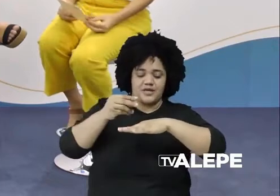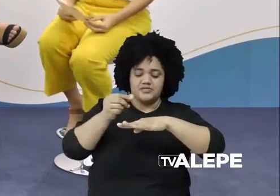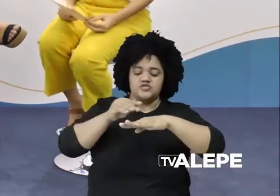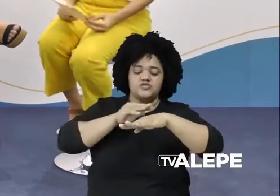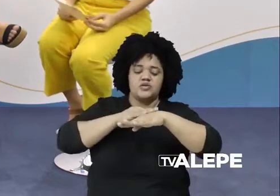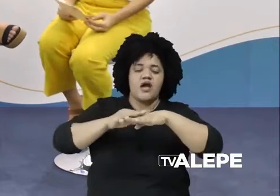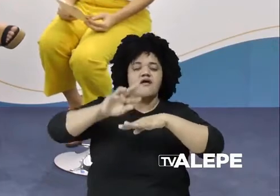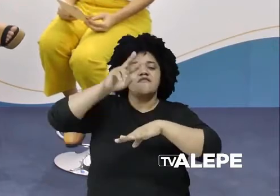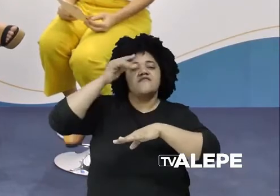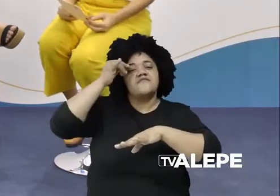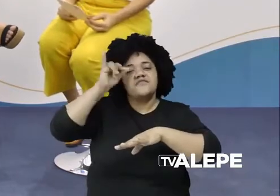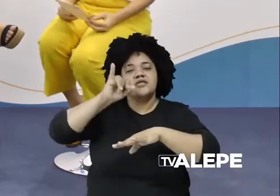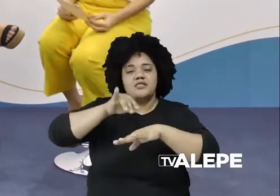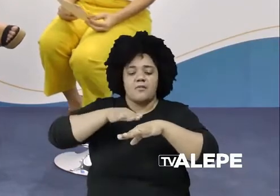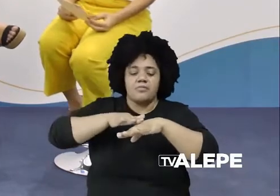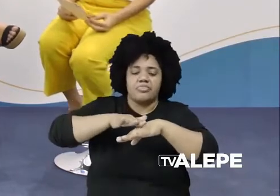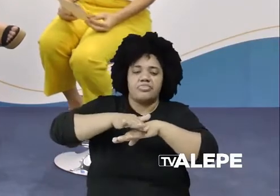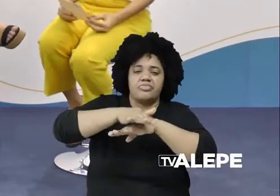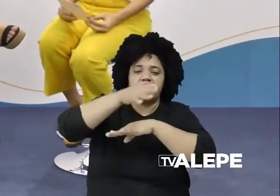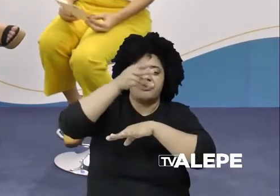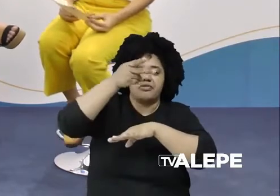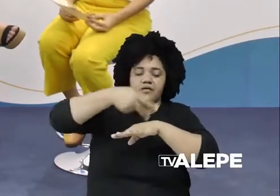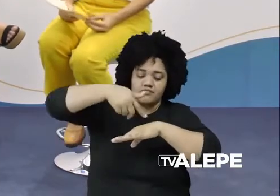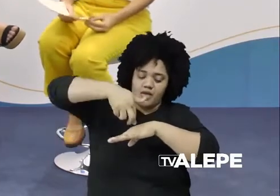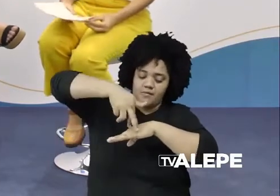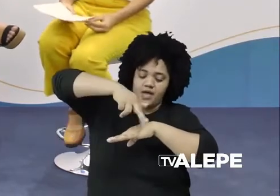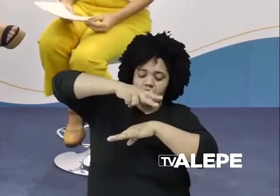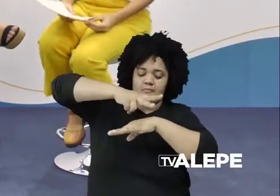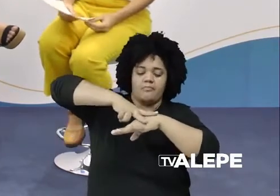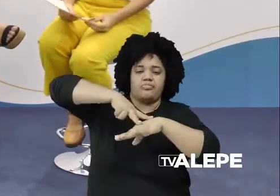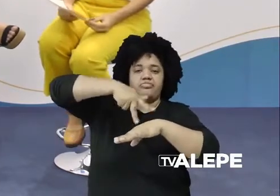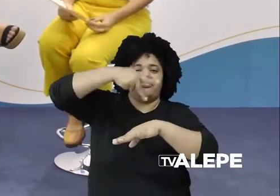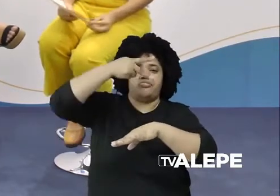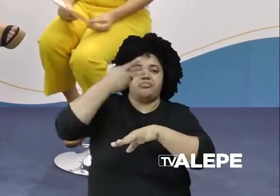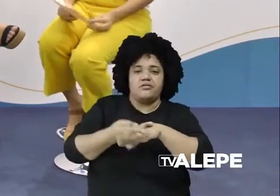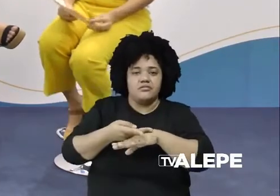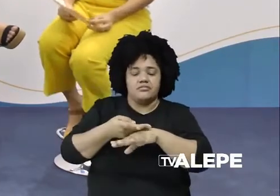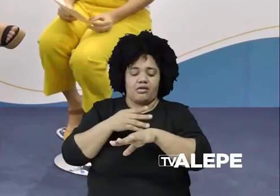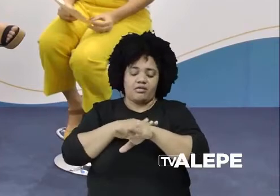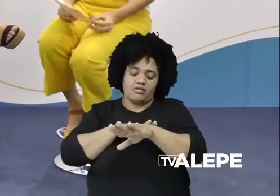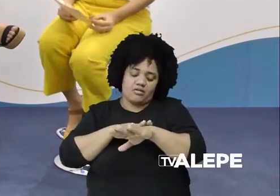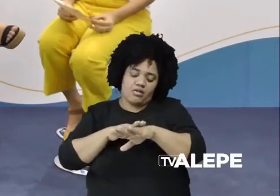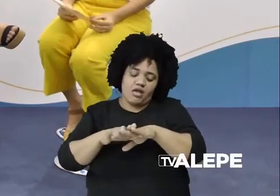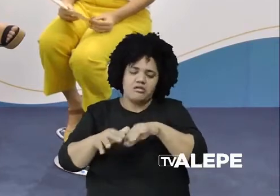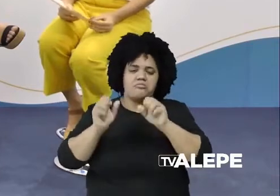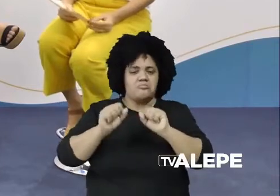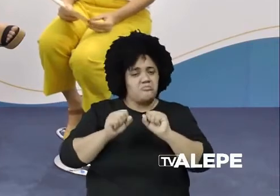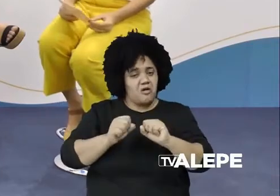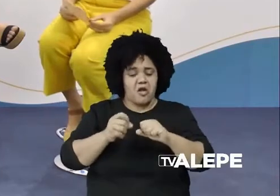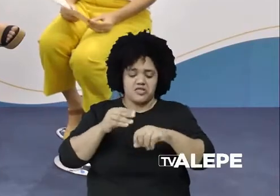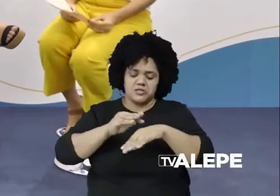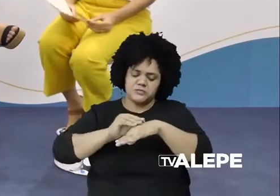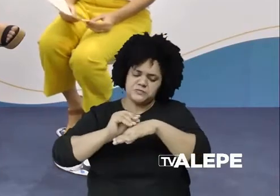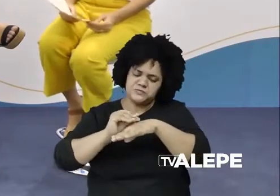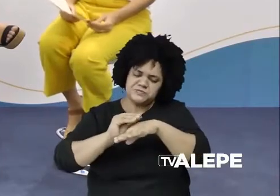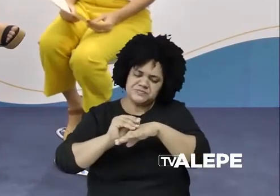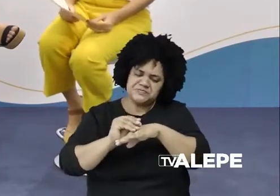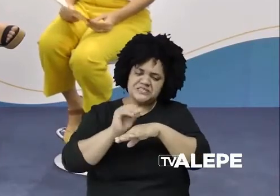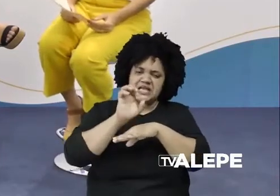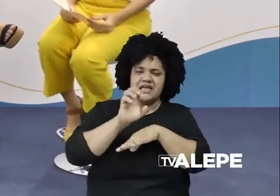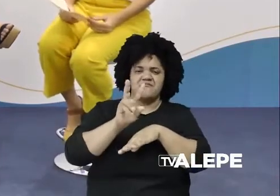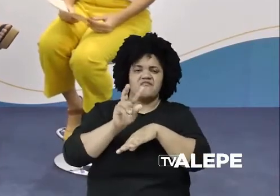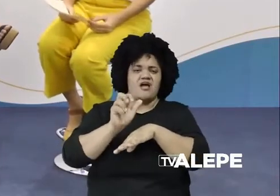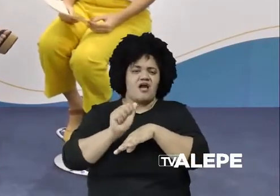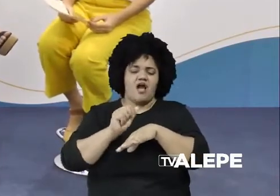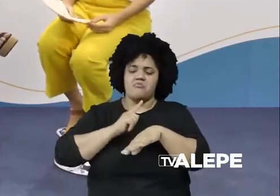material para evitar que a criança deslize, né? Às vezes o material é do tipo emborrachado, EVA, que você pode botar